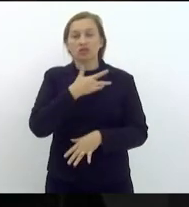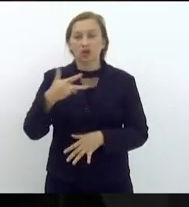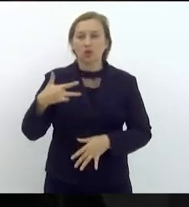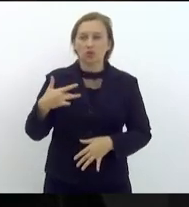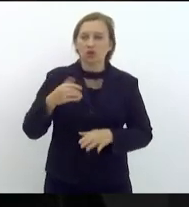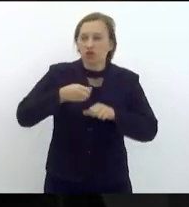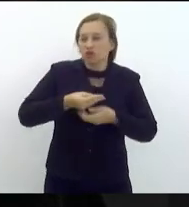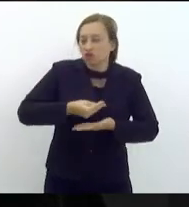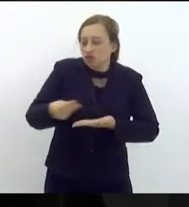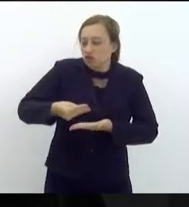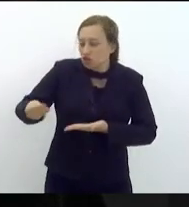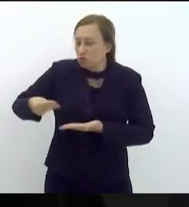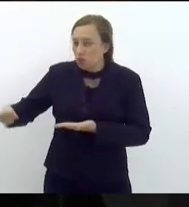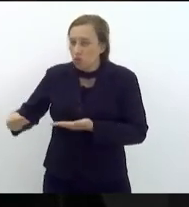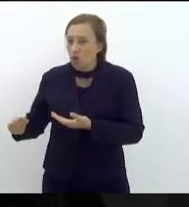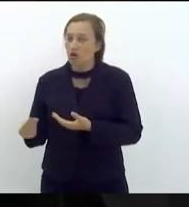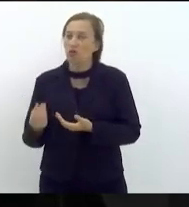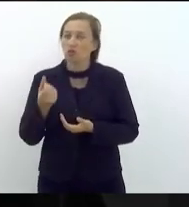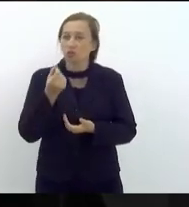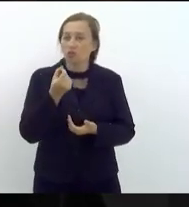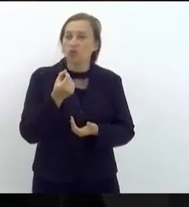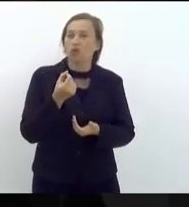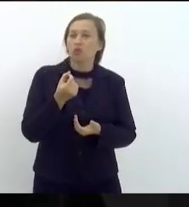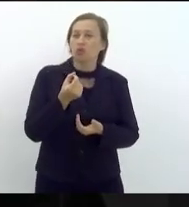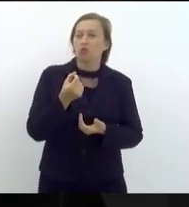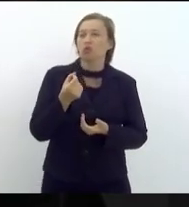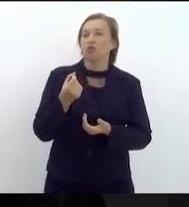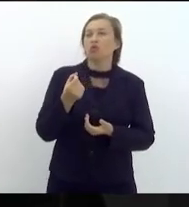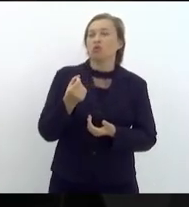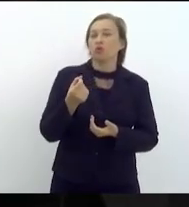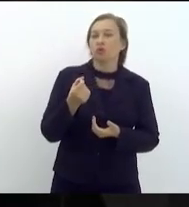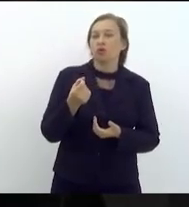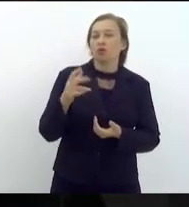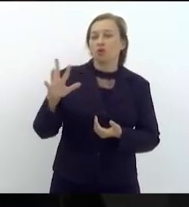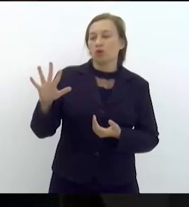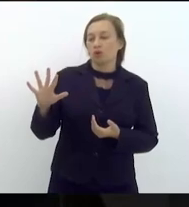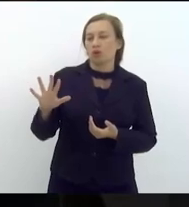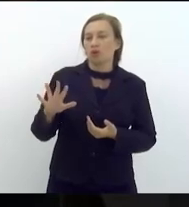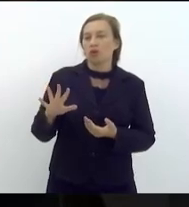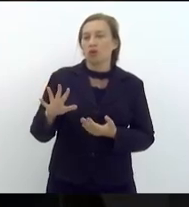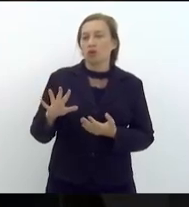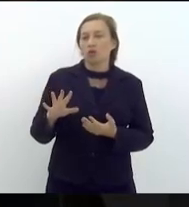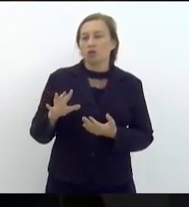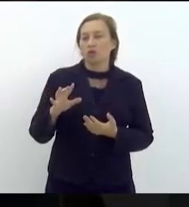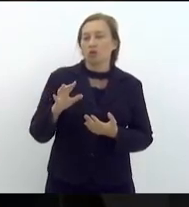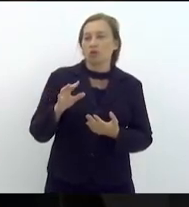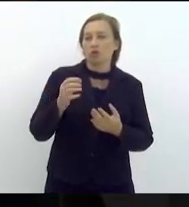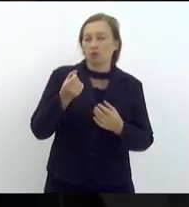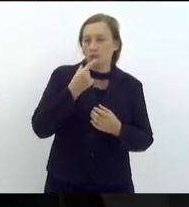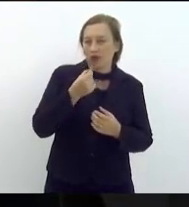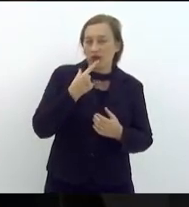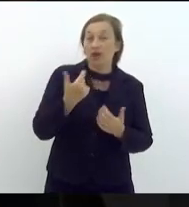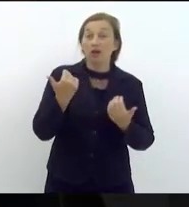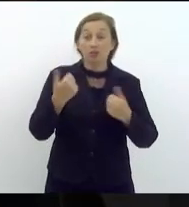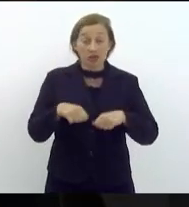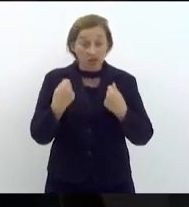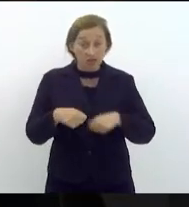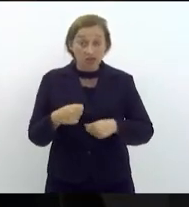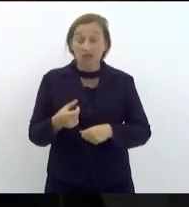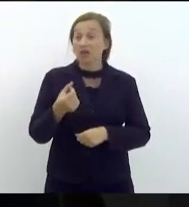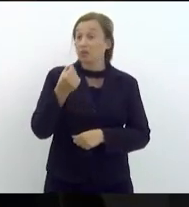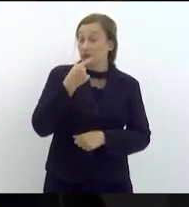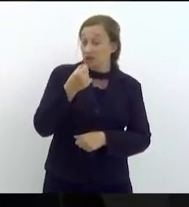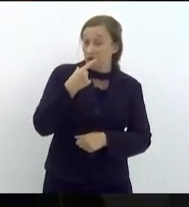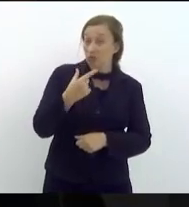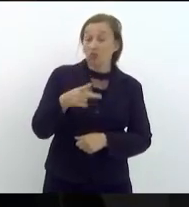Esses medicamentos nós precisamos partir da seguinte premissa tem que ser medicamento Como